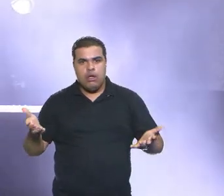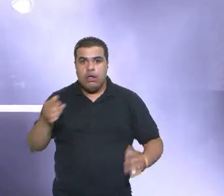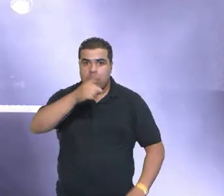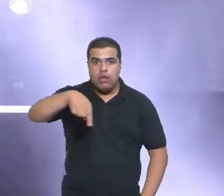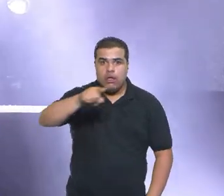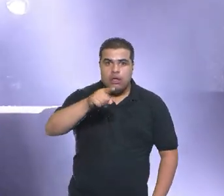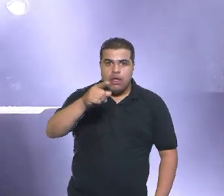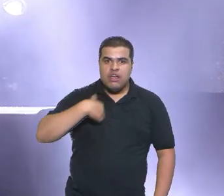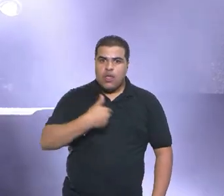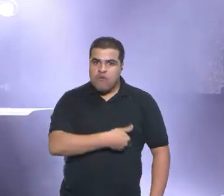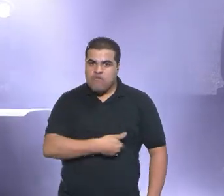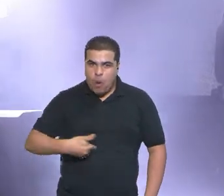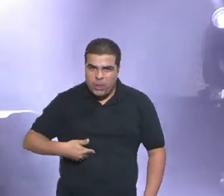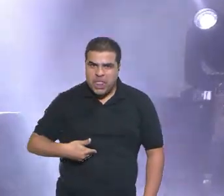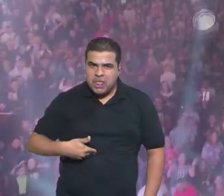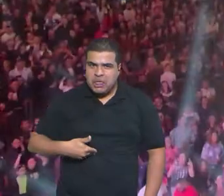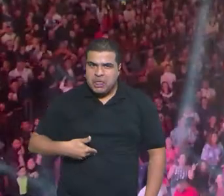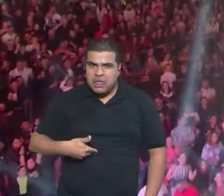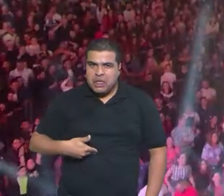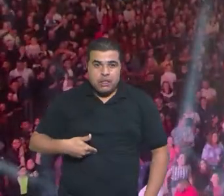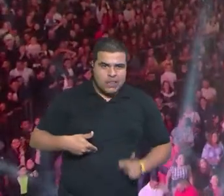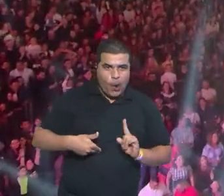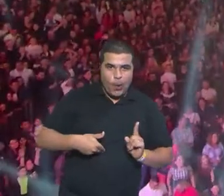Vocês estão com fome